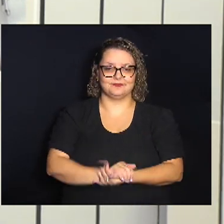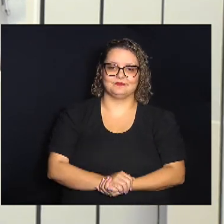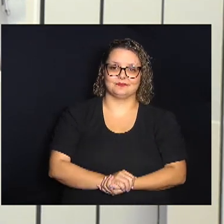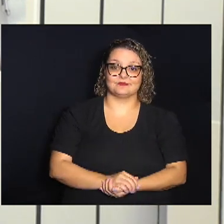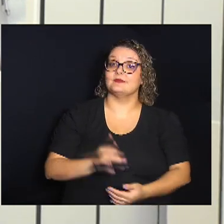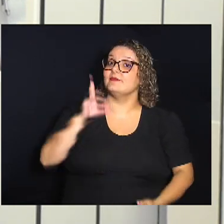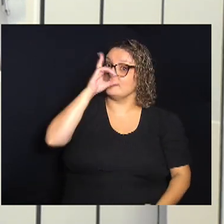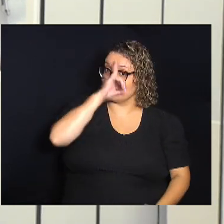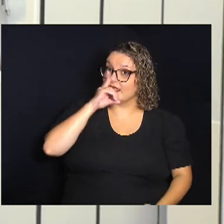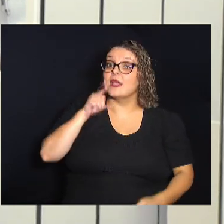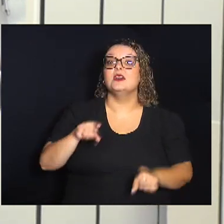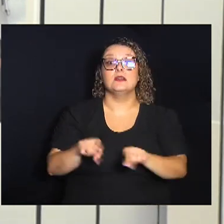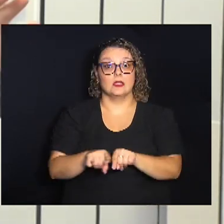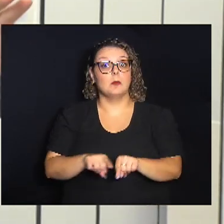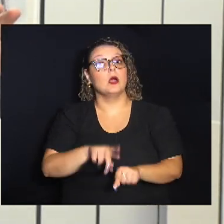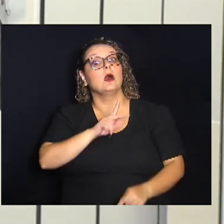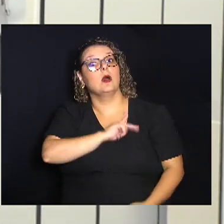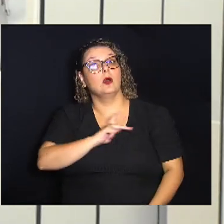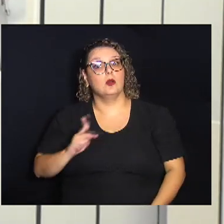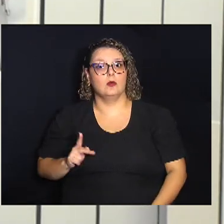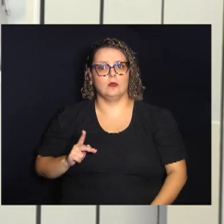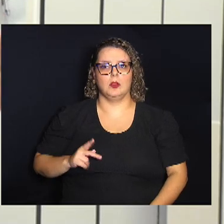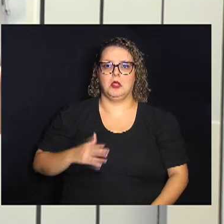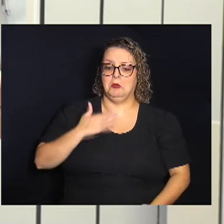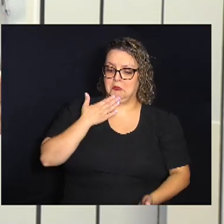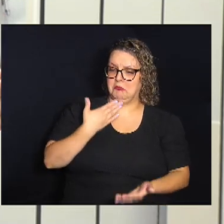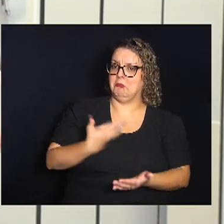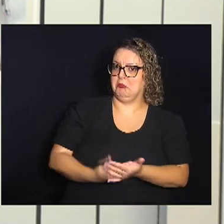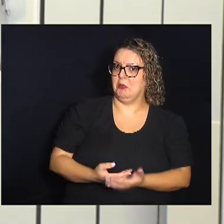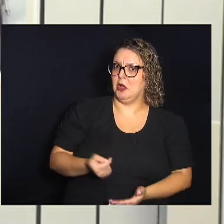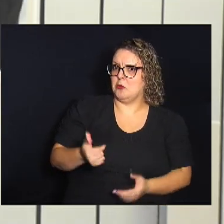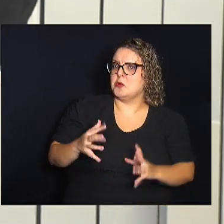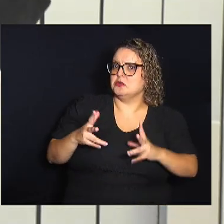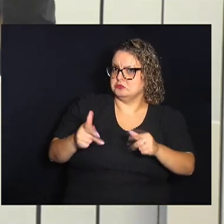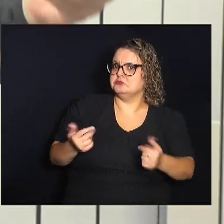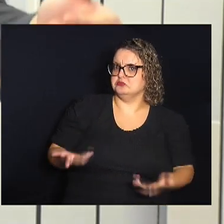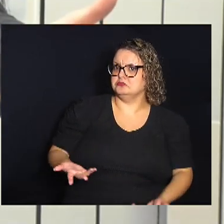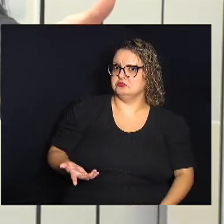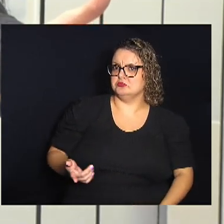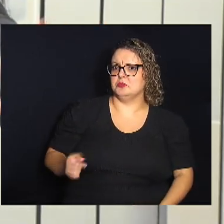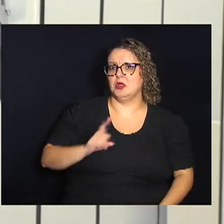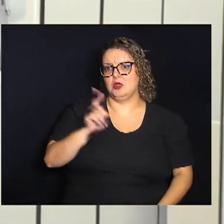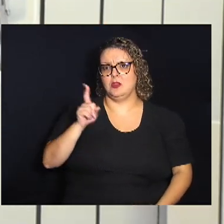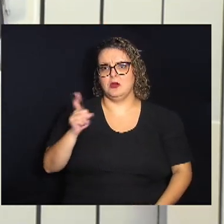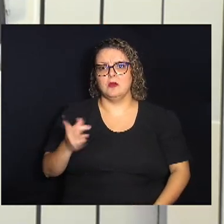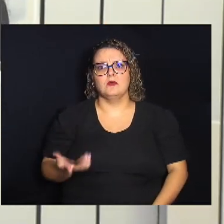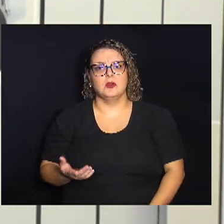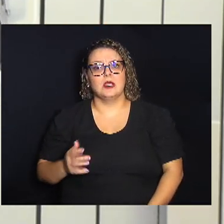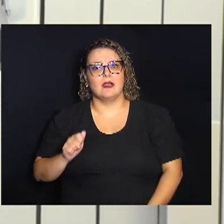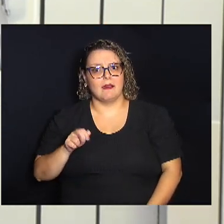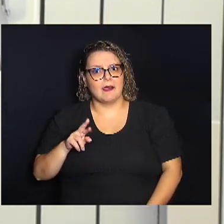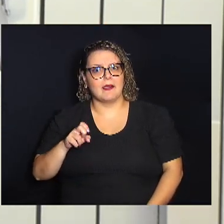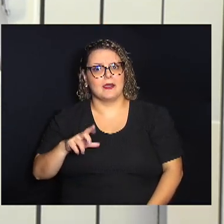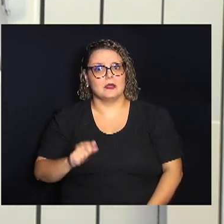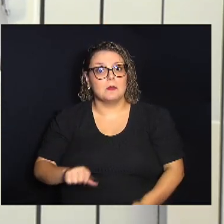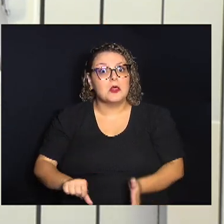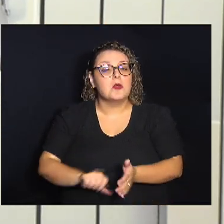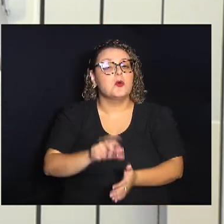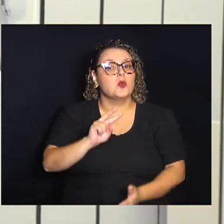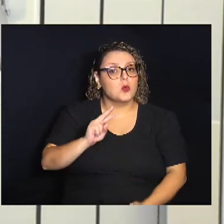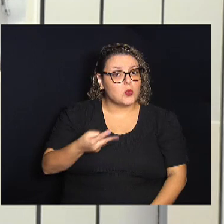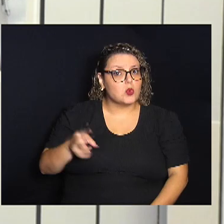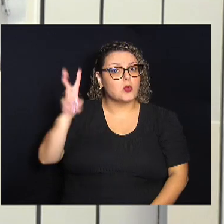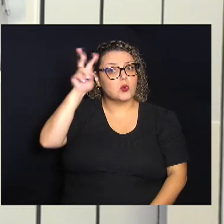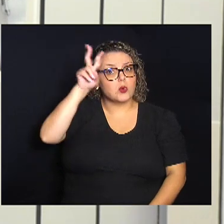domingo também, a Ponte Preta surpreendeu quase todo mundo, viu? Foi a Neoquímica Arena e pela primeira vez na